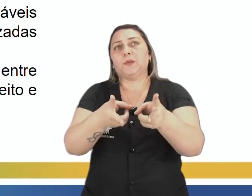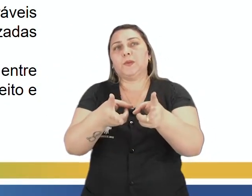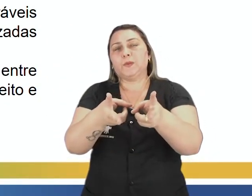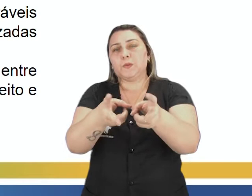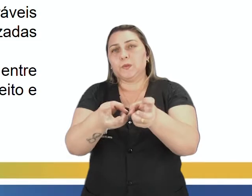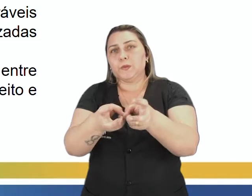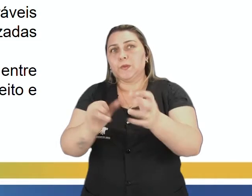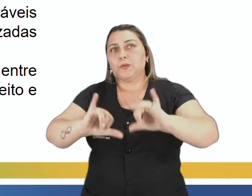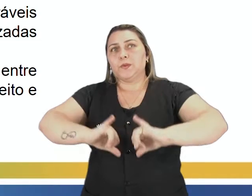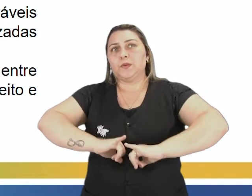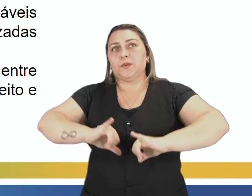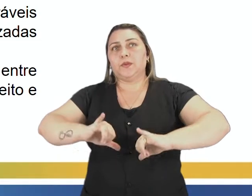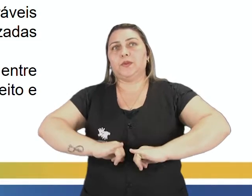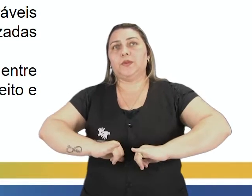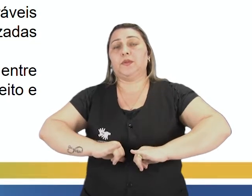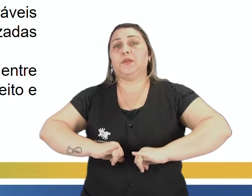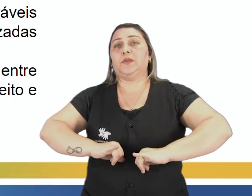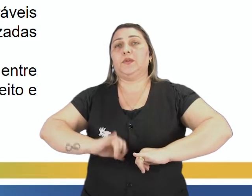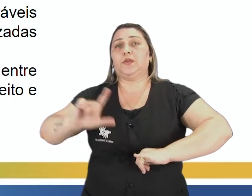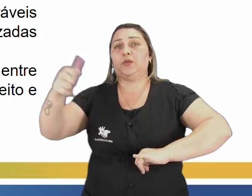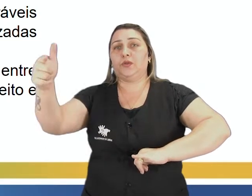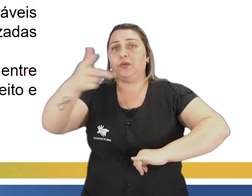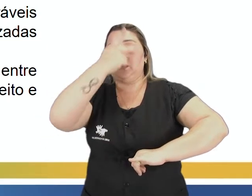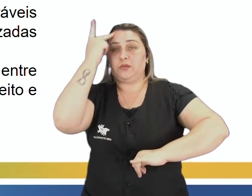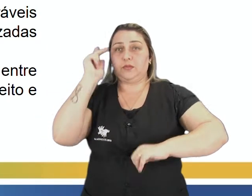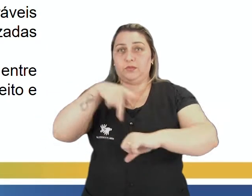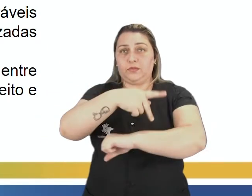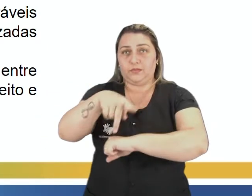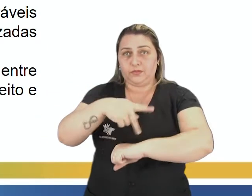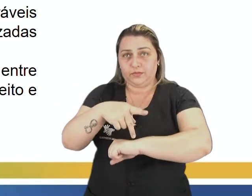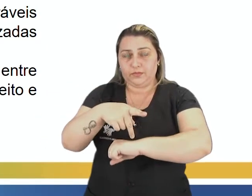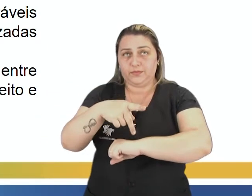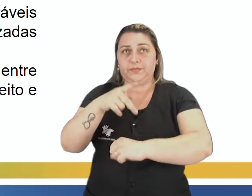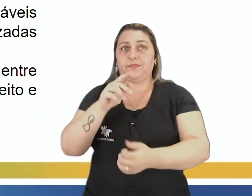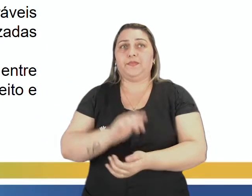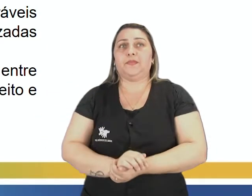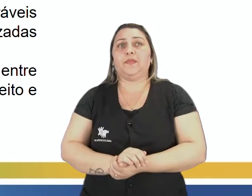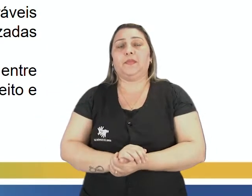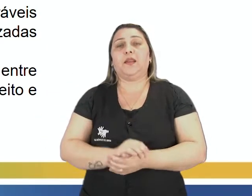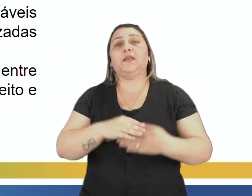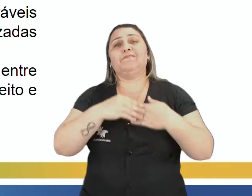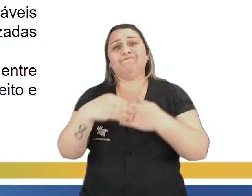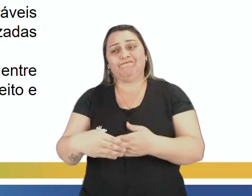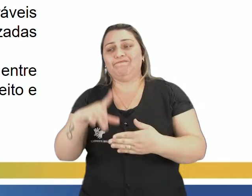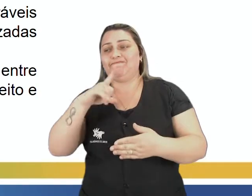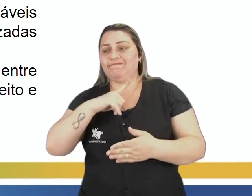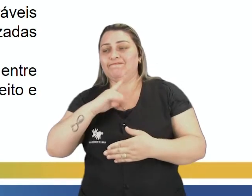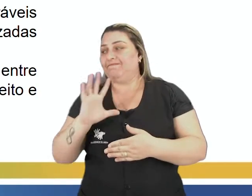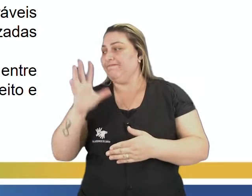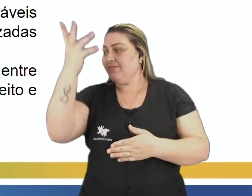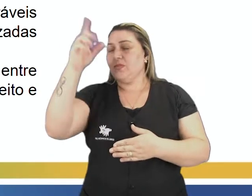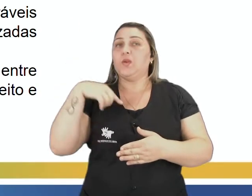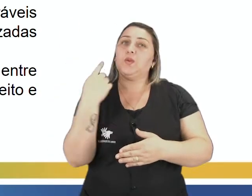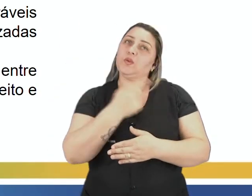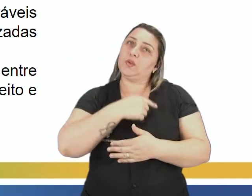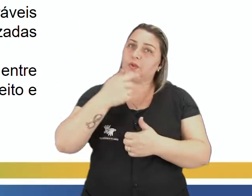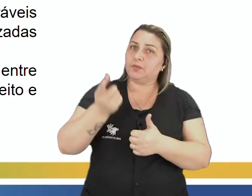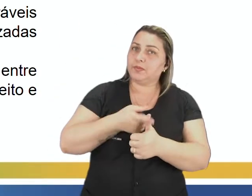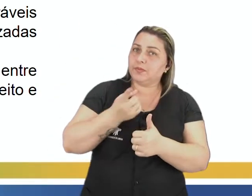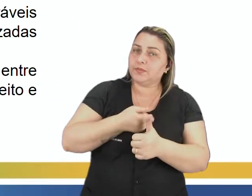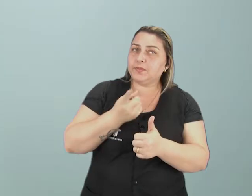e exploração sofridas nas mãos estrangeiras. Queridos, muitos levantes irão acontecer, então esse é o nosso primeiro